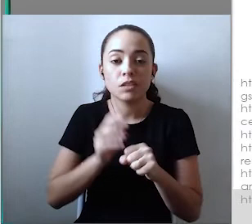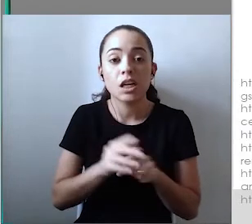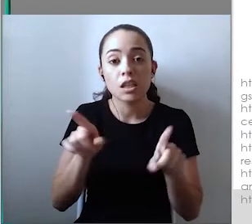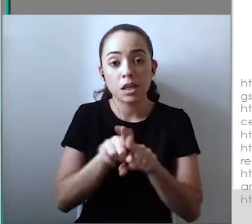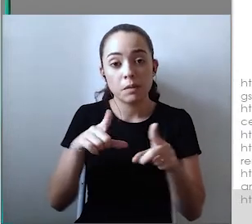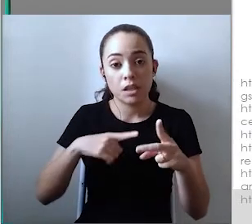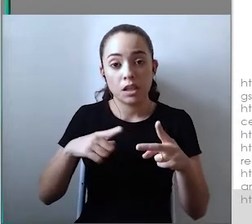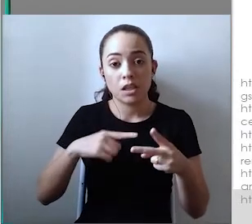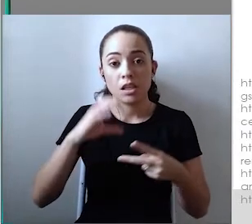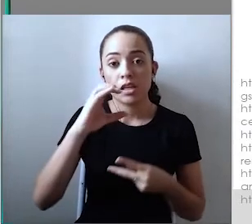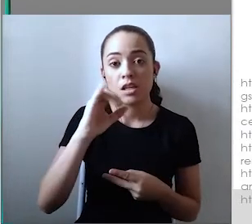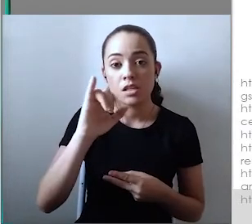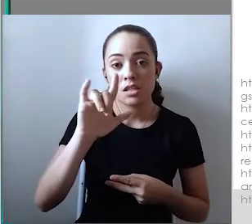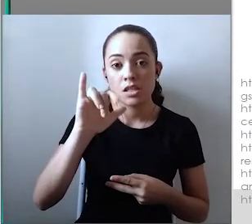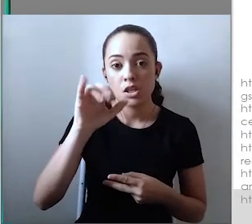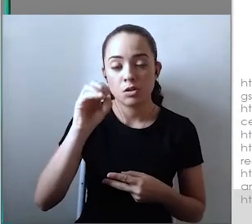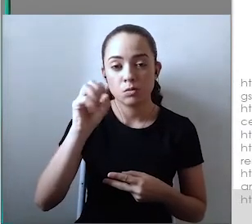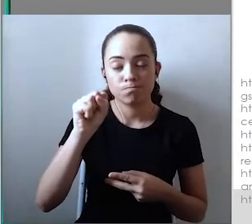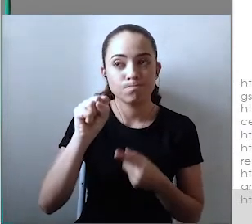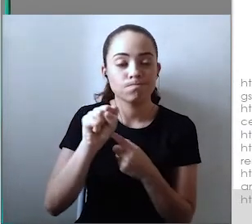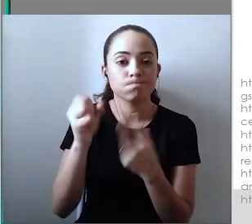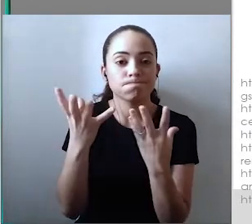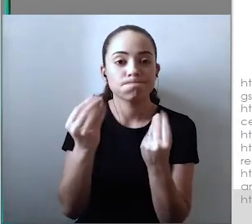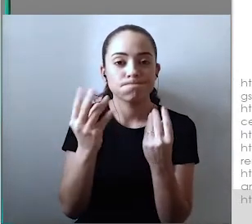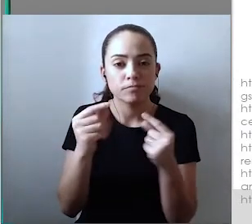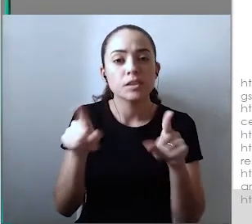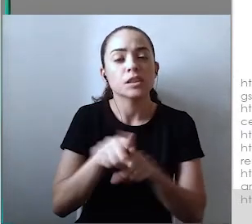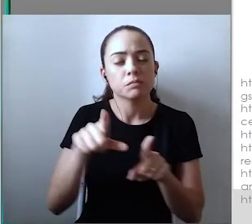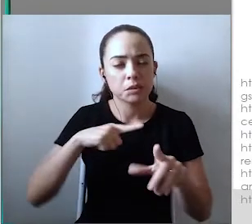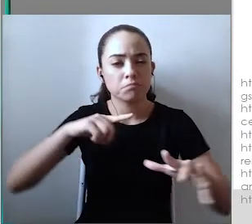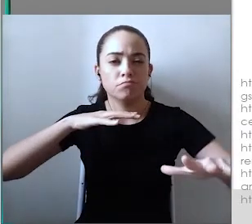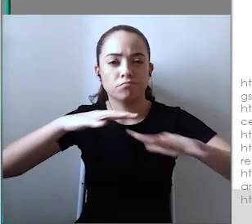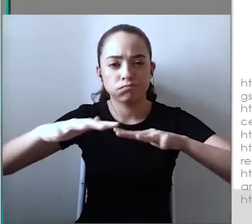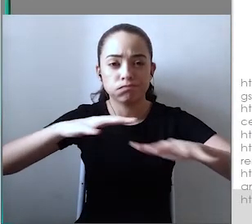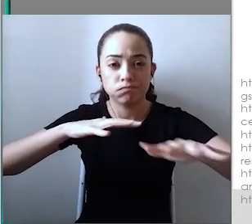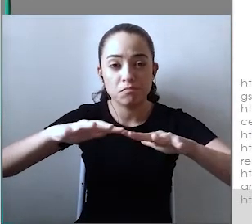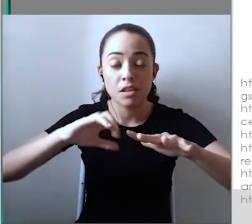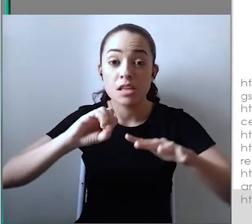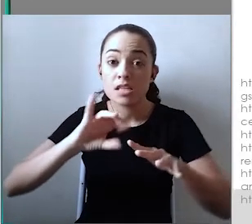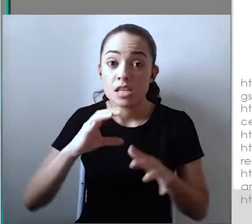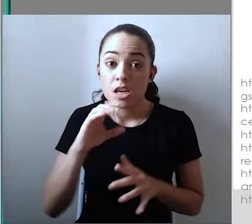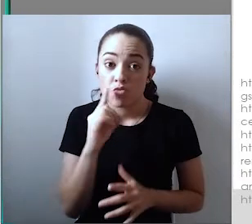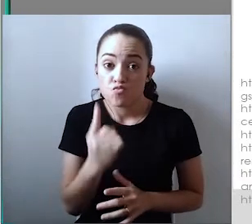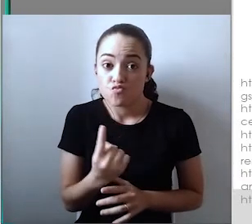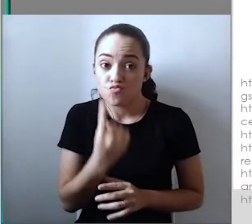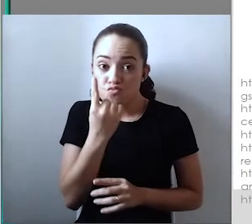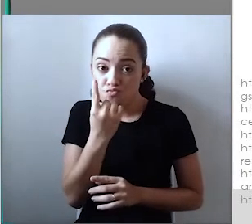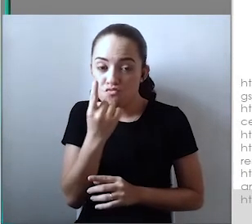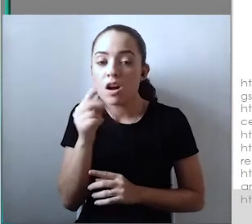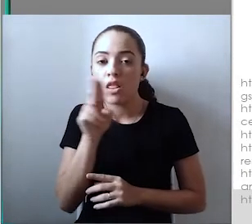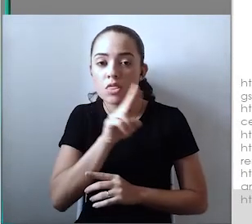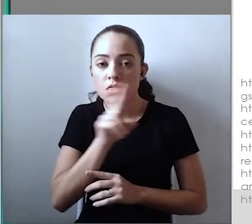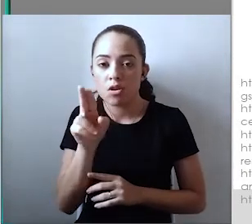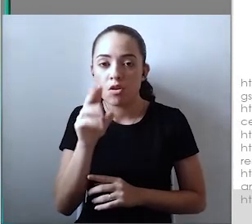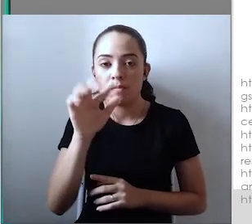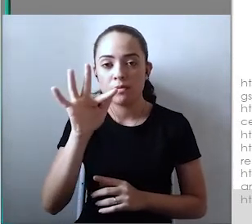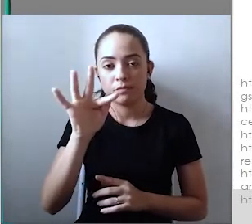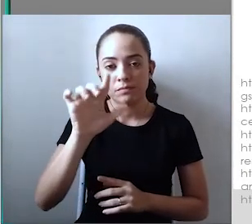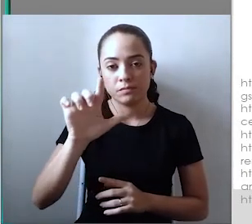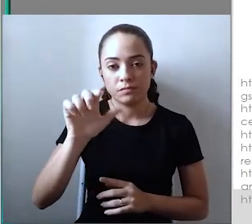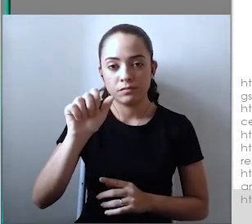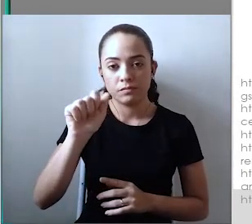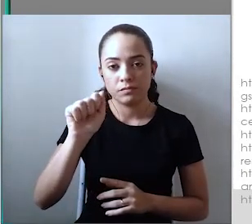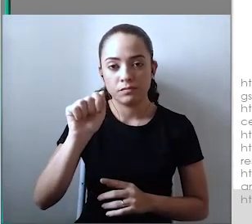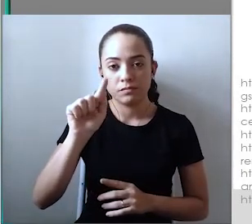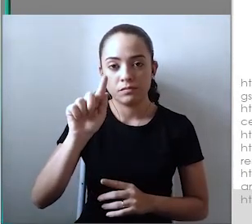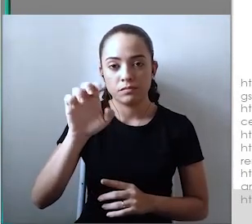Podemos encontrar os cílios, que são múltiplos e apresentam movimentação. Quando tornam-se únicos, são denominados de